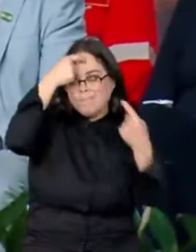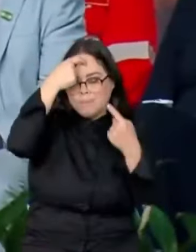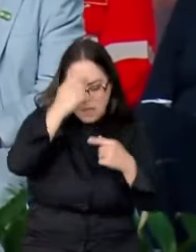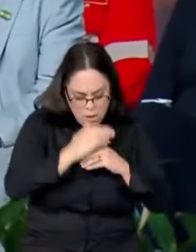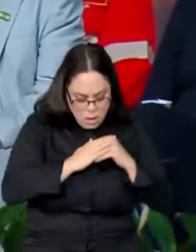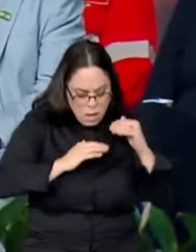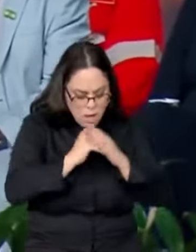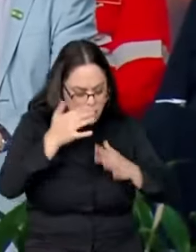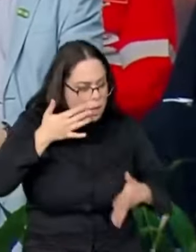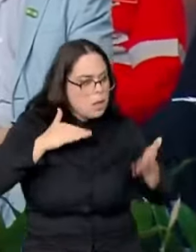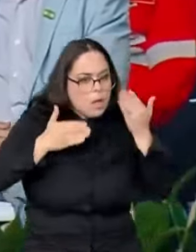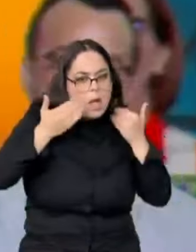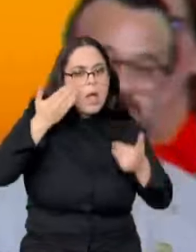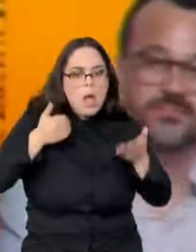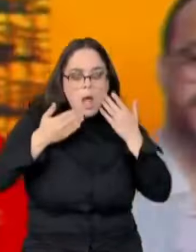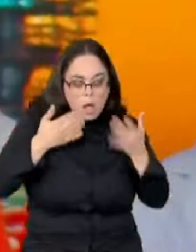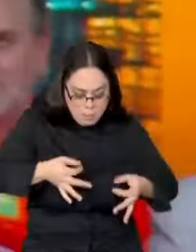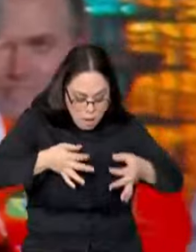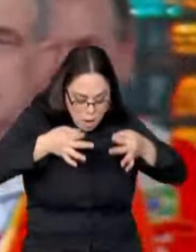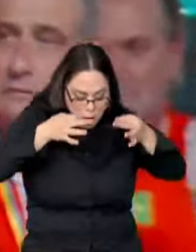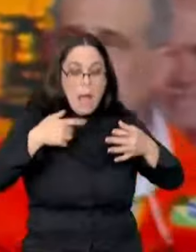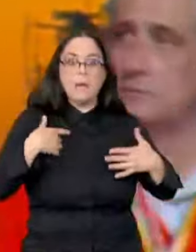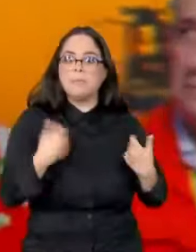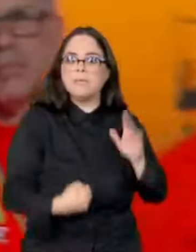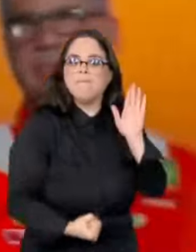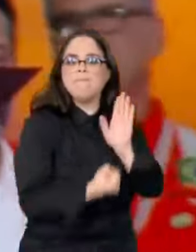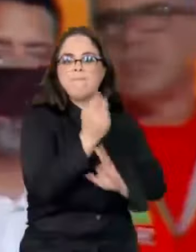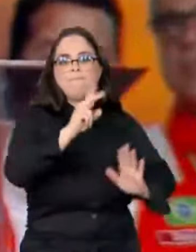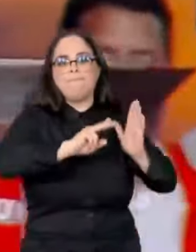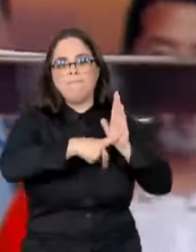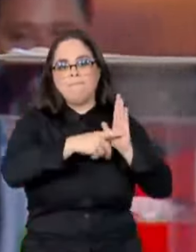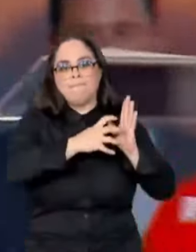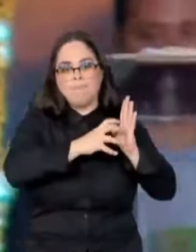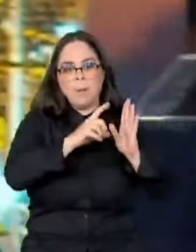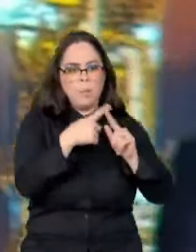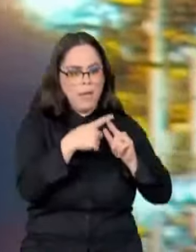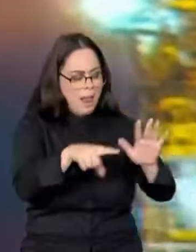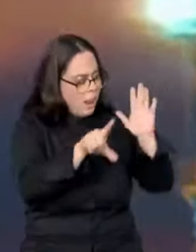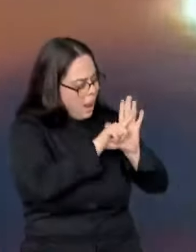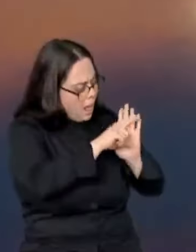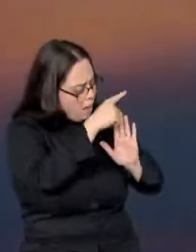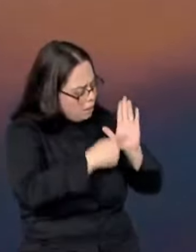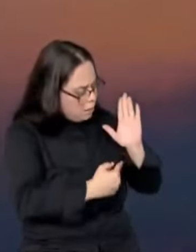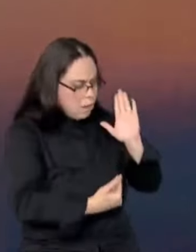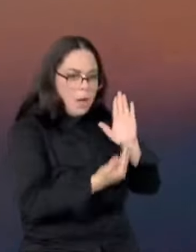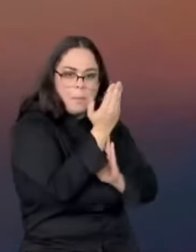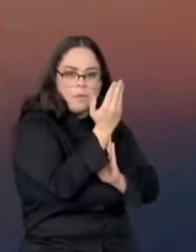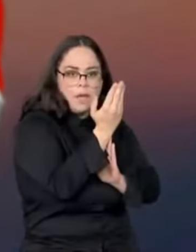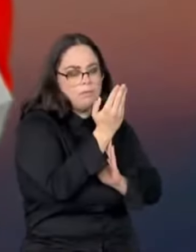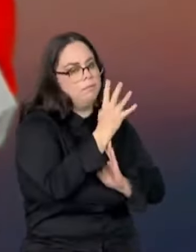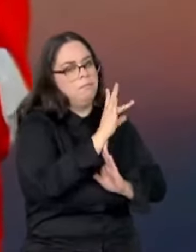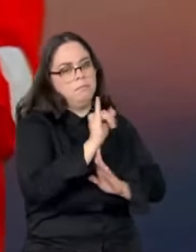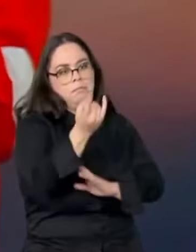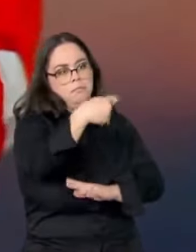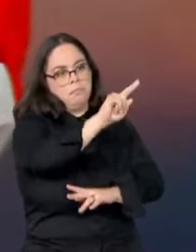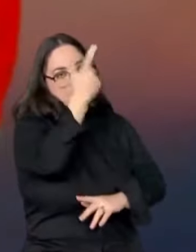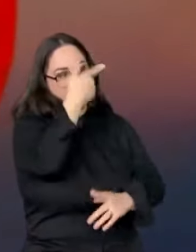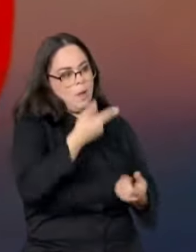a compreender que eu precisava criar um partido político, porque as leis que a gente quer que seja aprovada não serão pelos